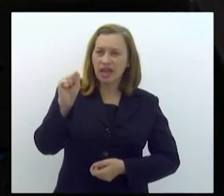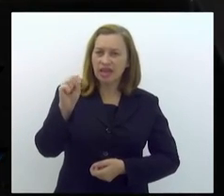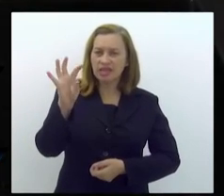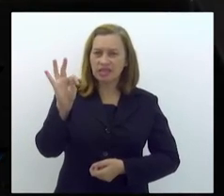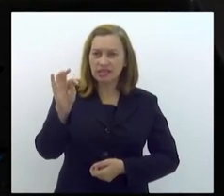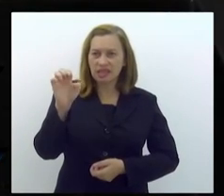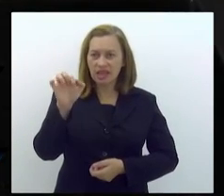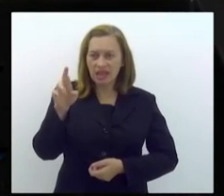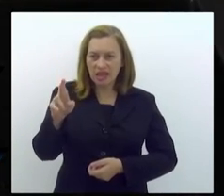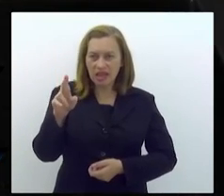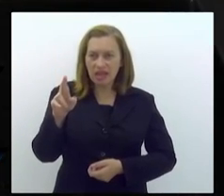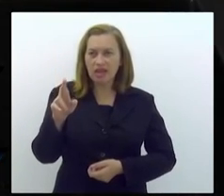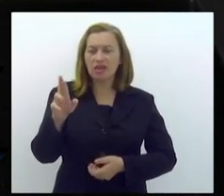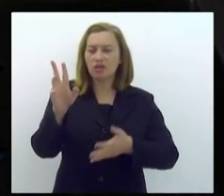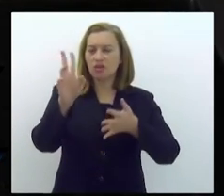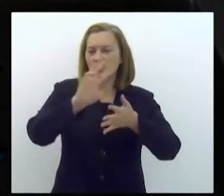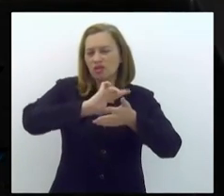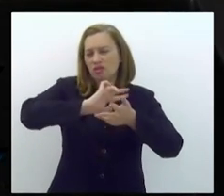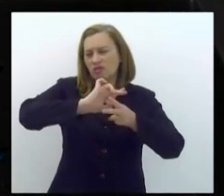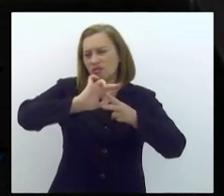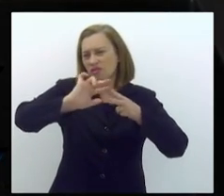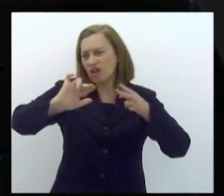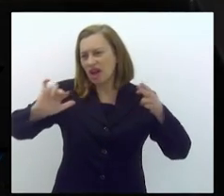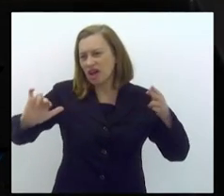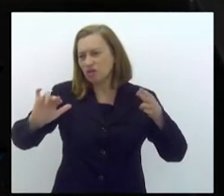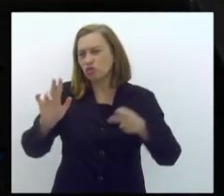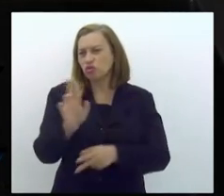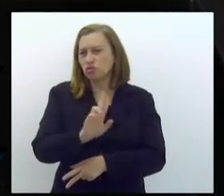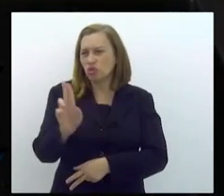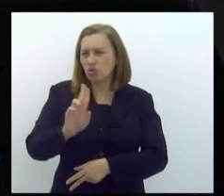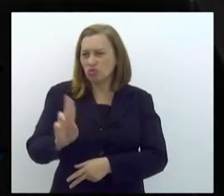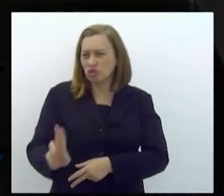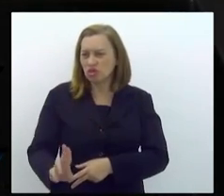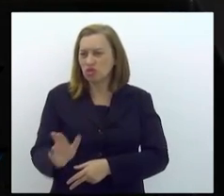Lohan William Gabriel Djalma